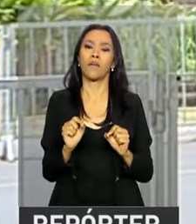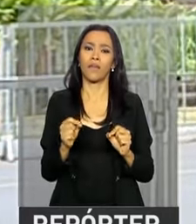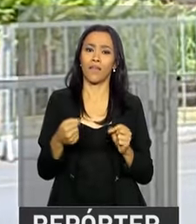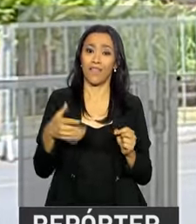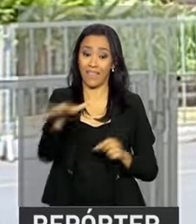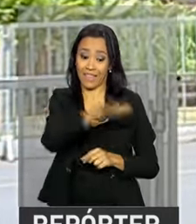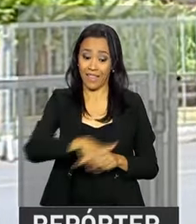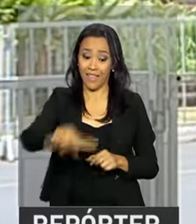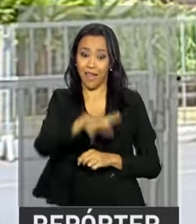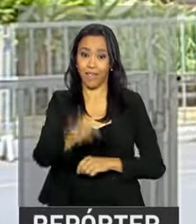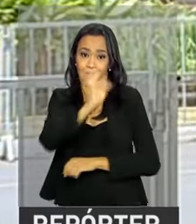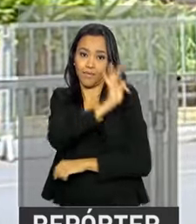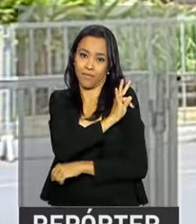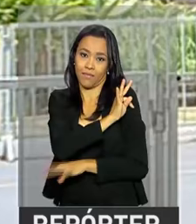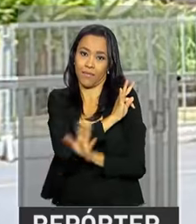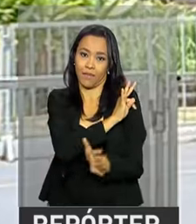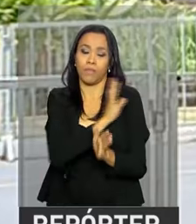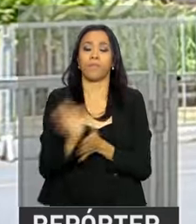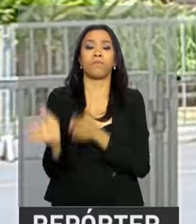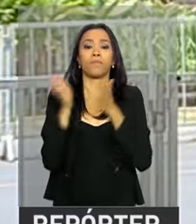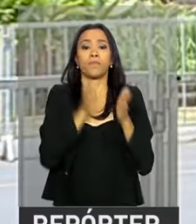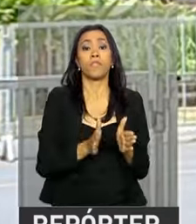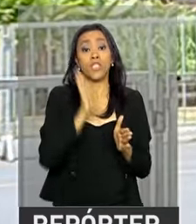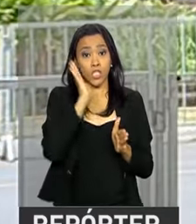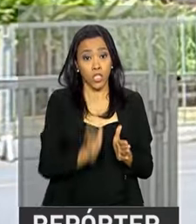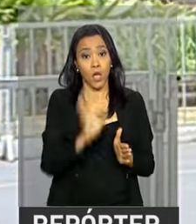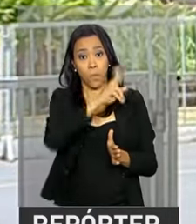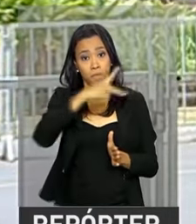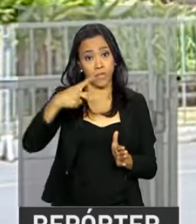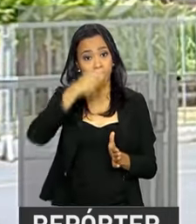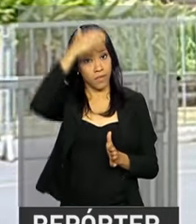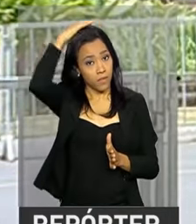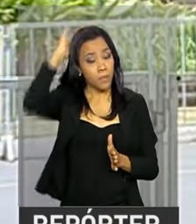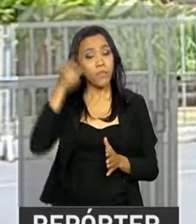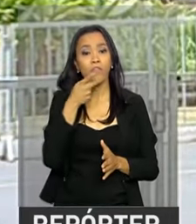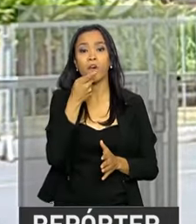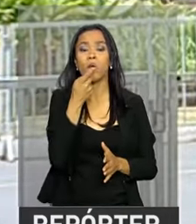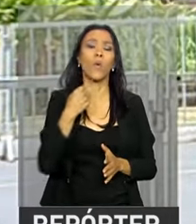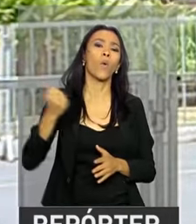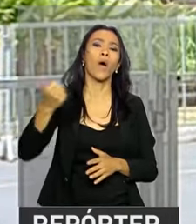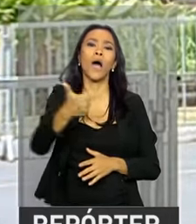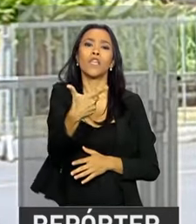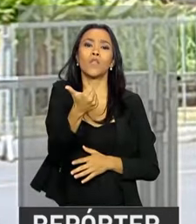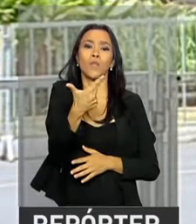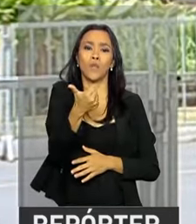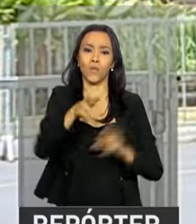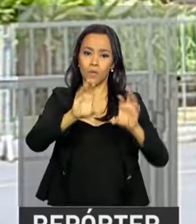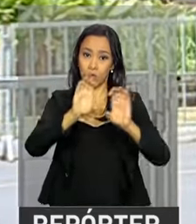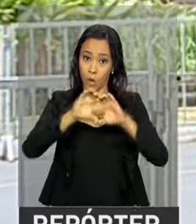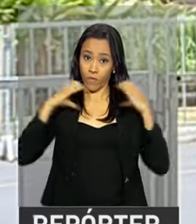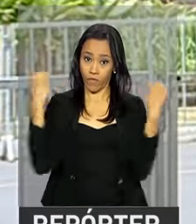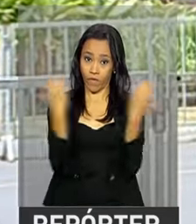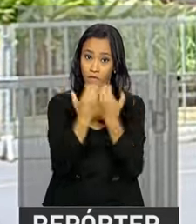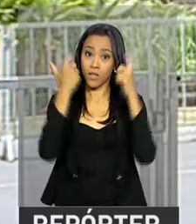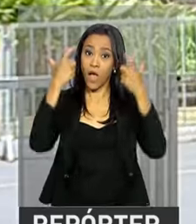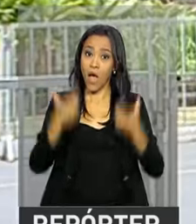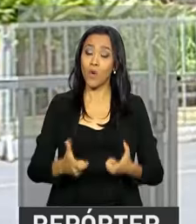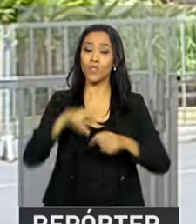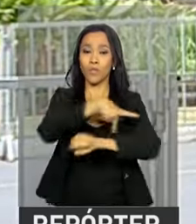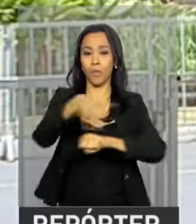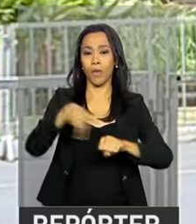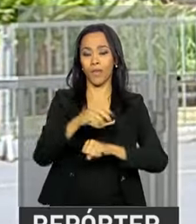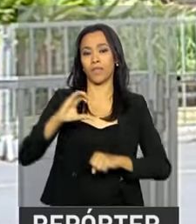técnica bom já o presidente Michel Temer anunciou que a 12ª conferência será em Cabo